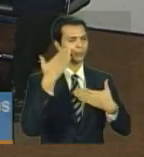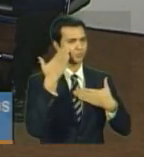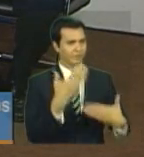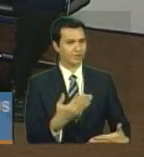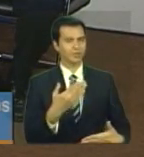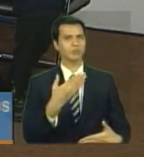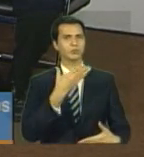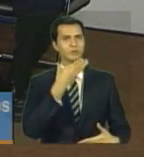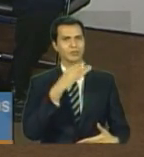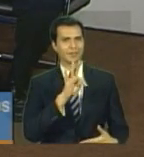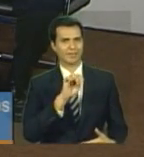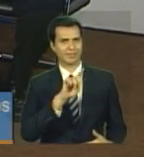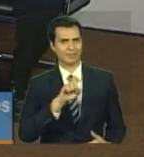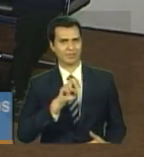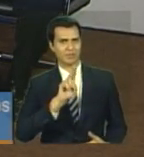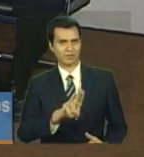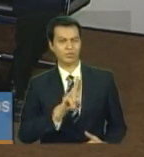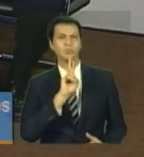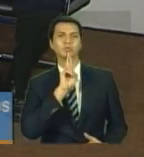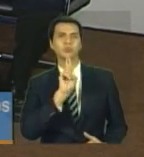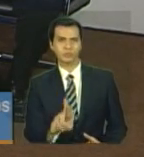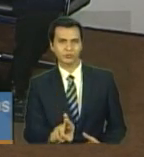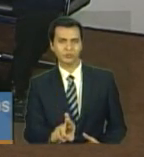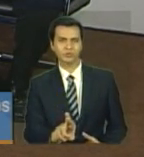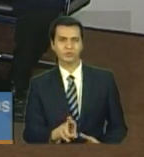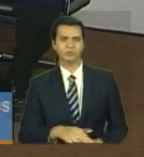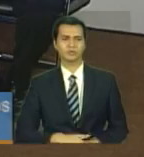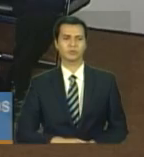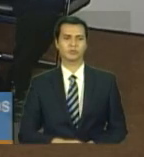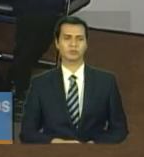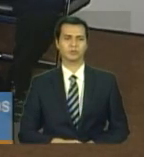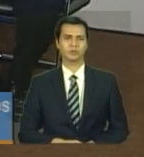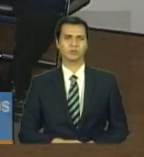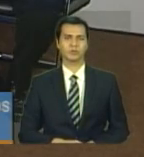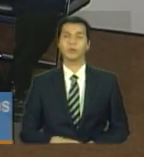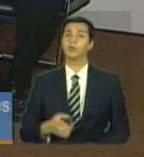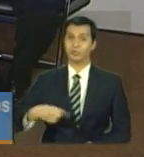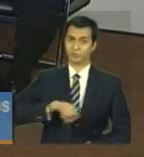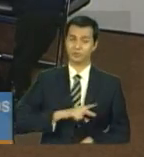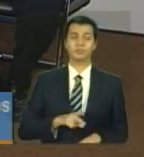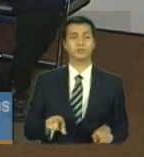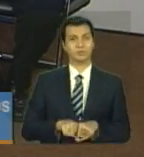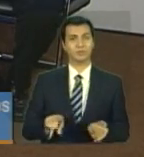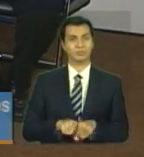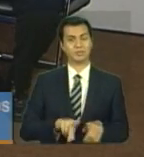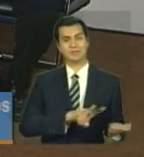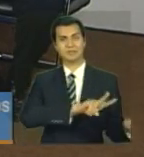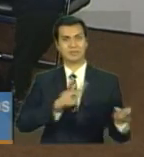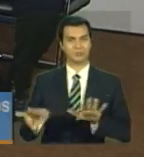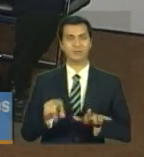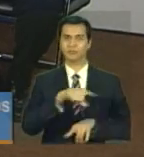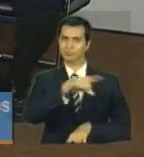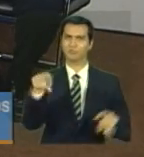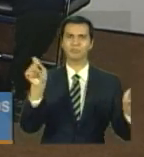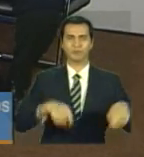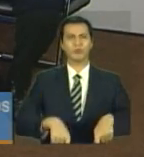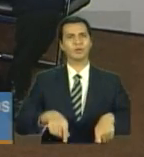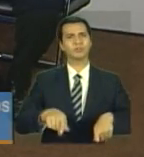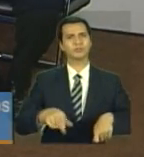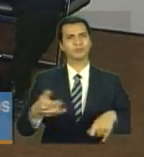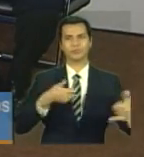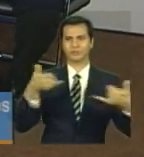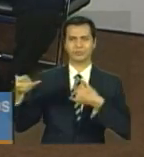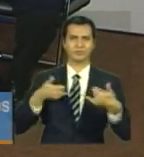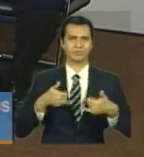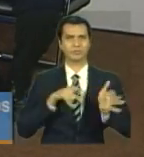respostas e por atender aos telespectadores e às dúvidas dos gestores. Obrigada, secretário. E vamos ficar à disposição durante a semana para estar respondendo ainda mais algumas que